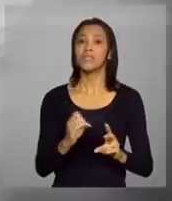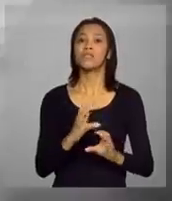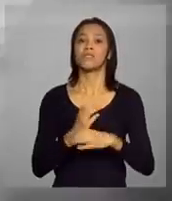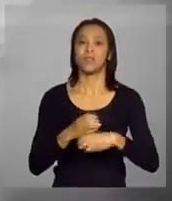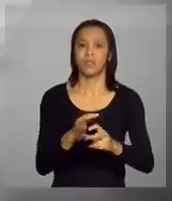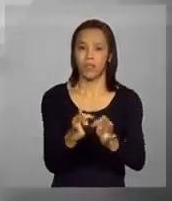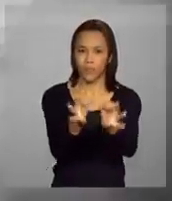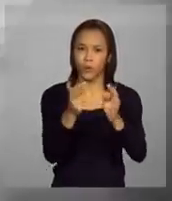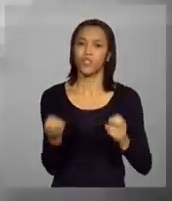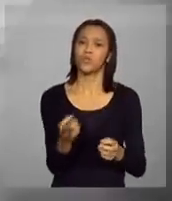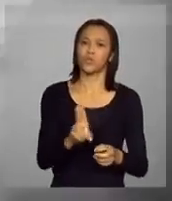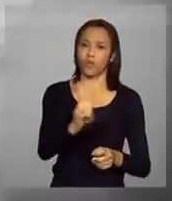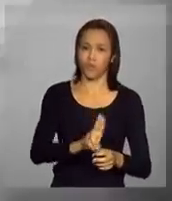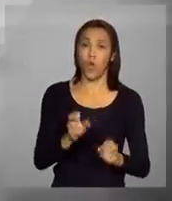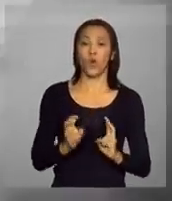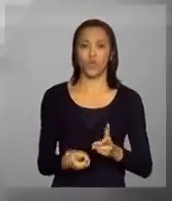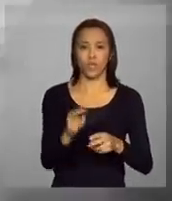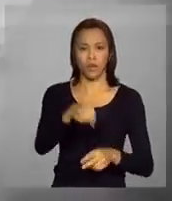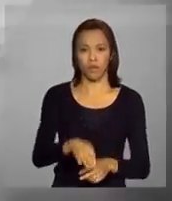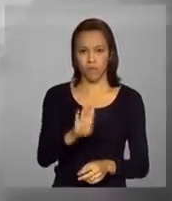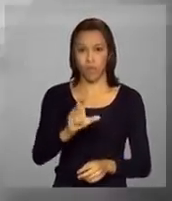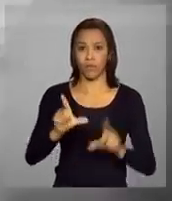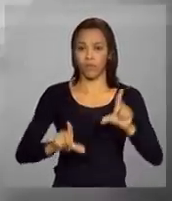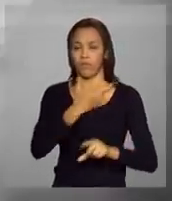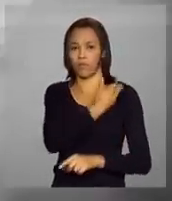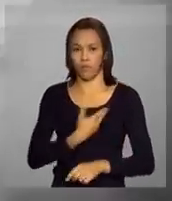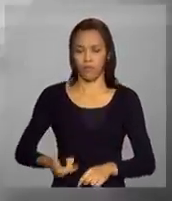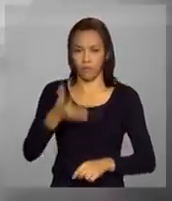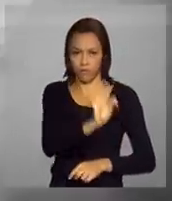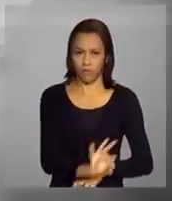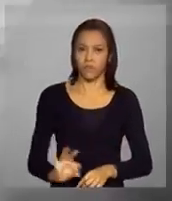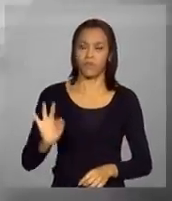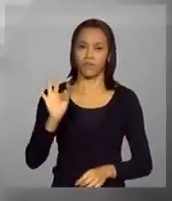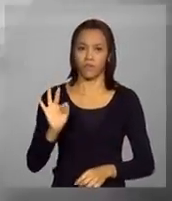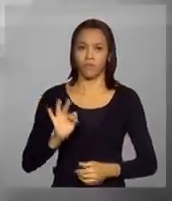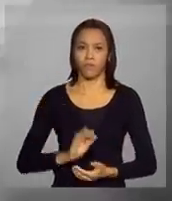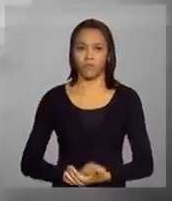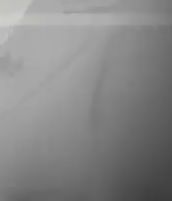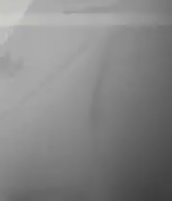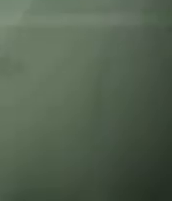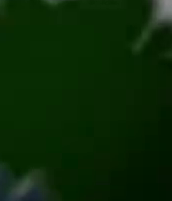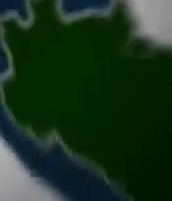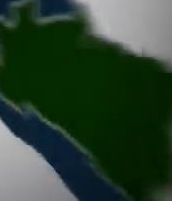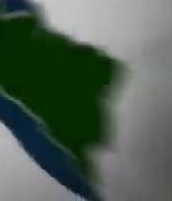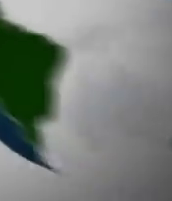tecnologia e inovação. Continue na NBR, a TV do Governo Federal.